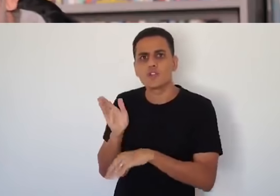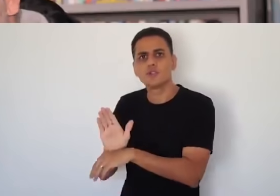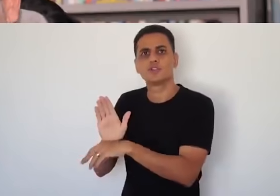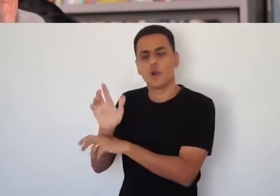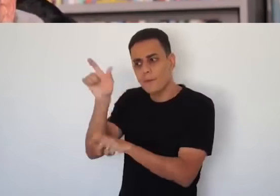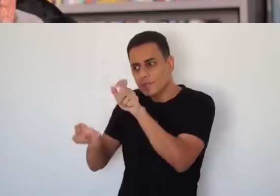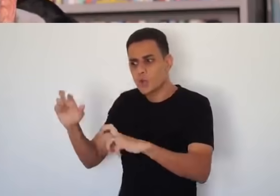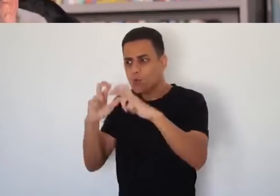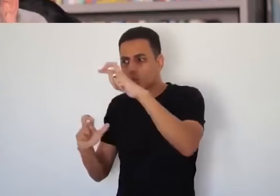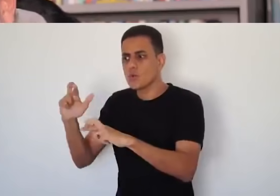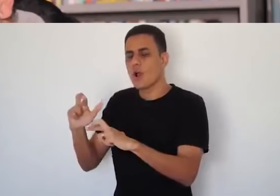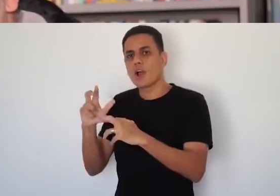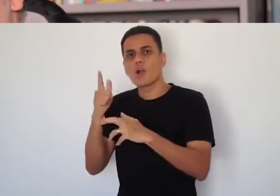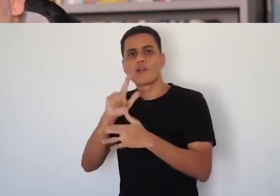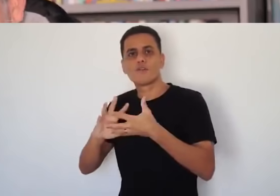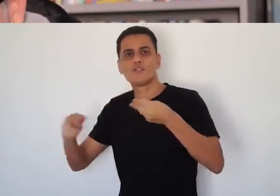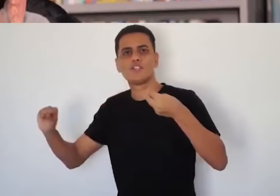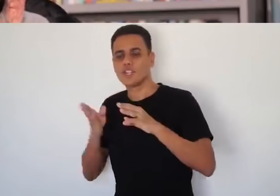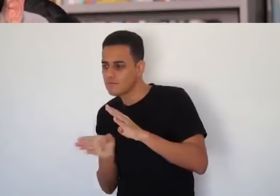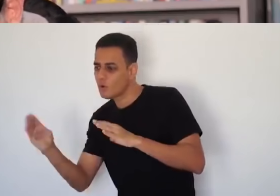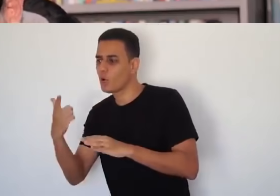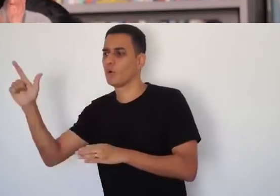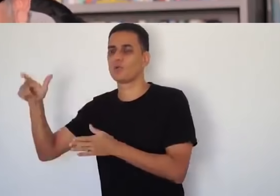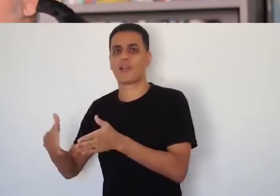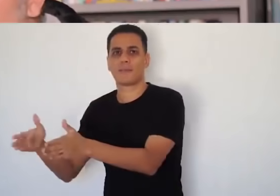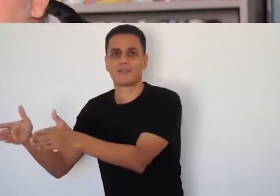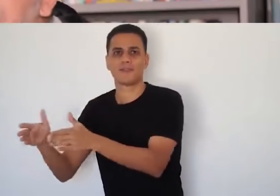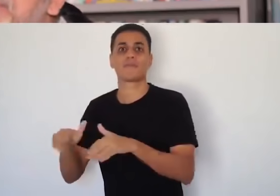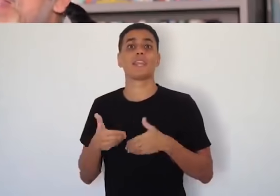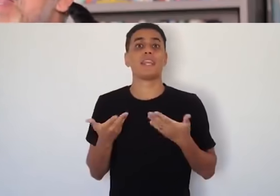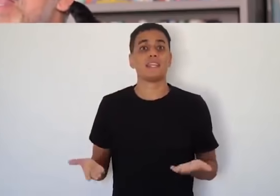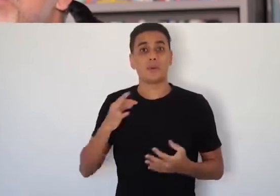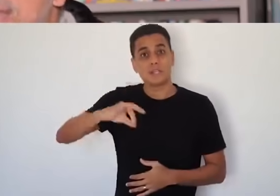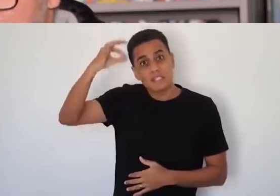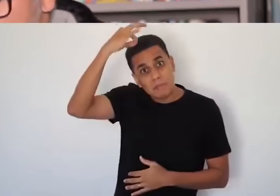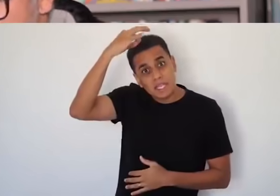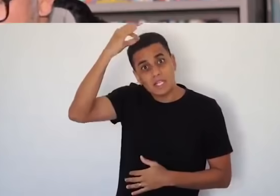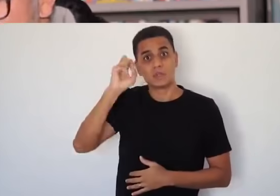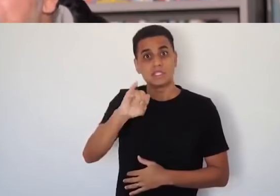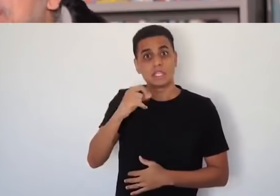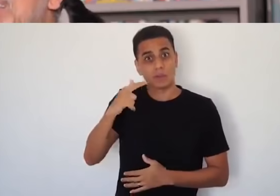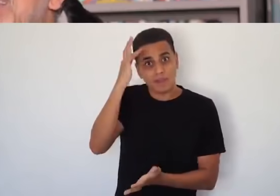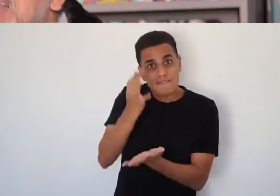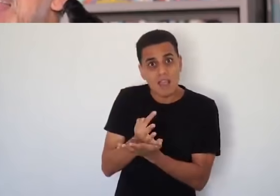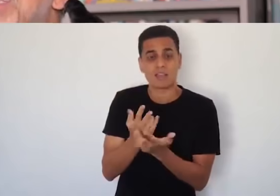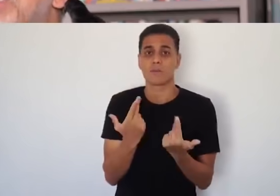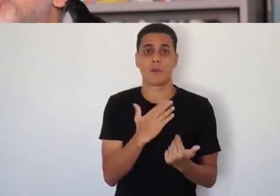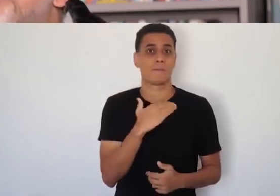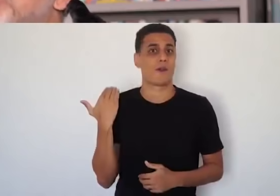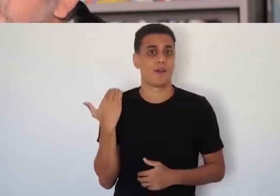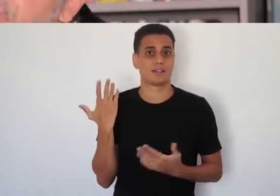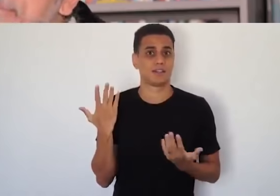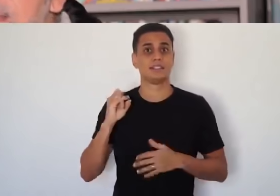de Tiago, versículo 26, 27, o capítulo 2, de 1 a 12, vai então apresentar